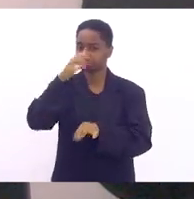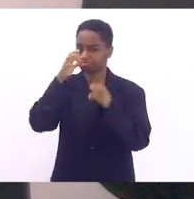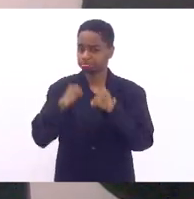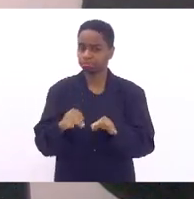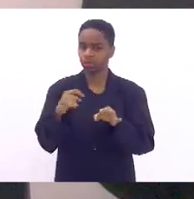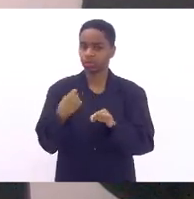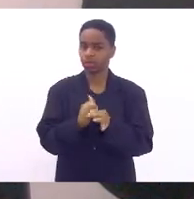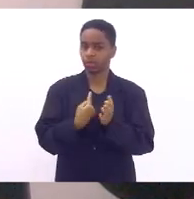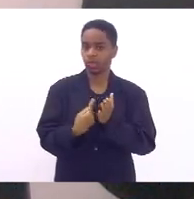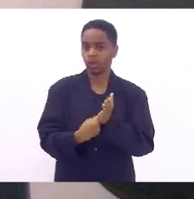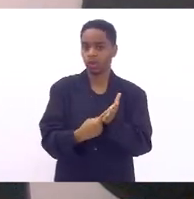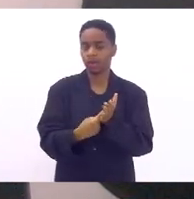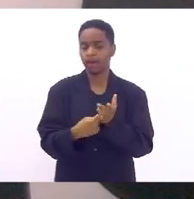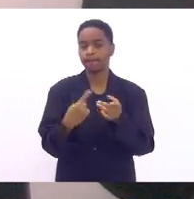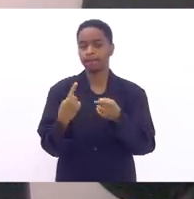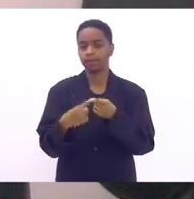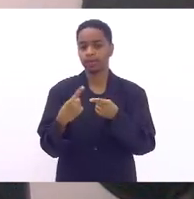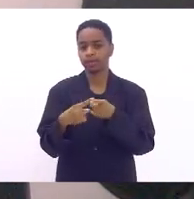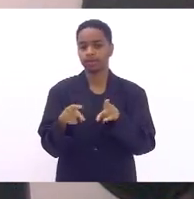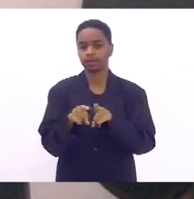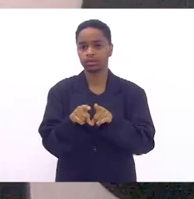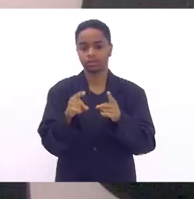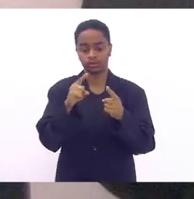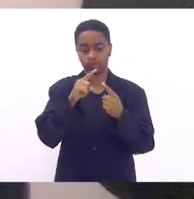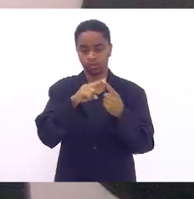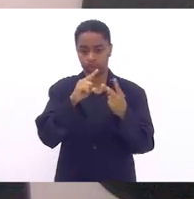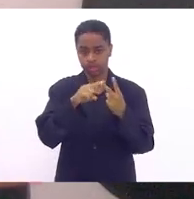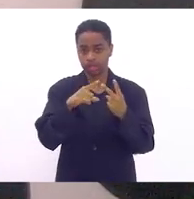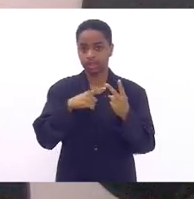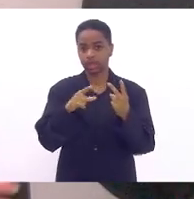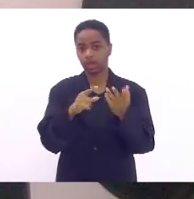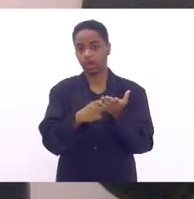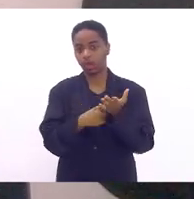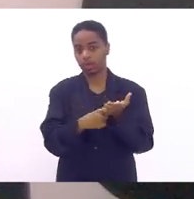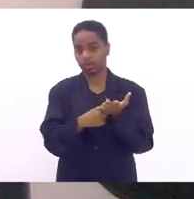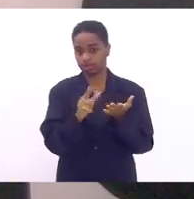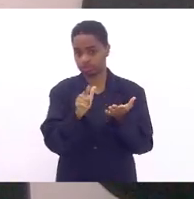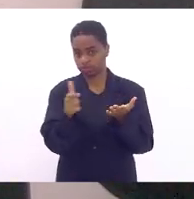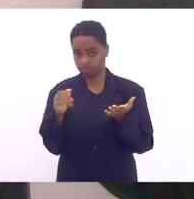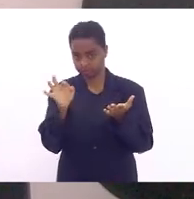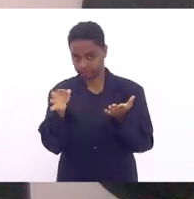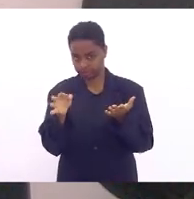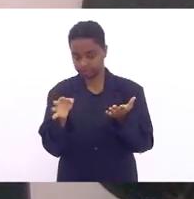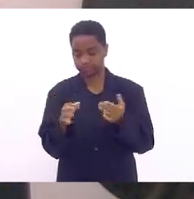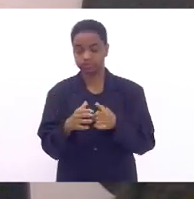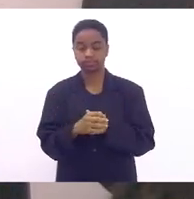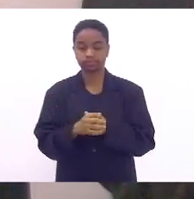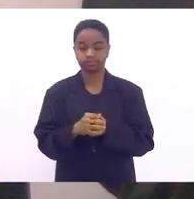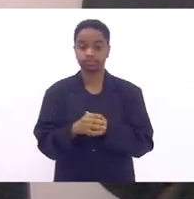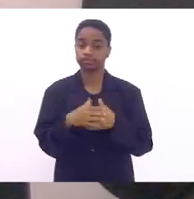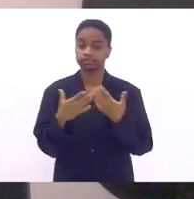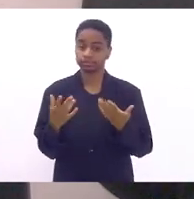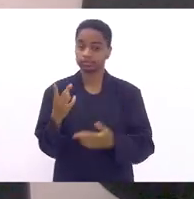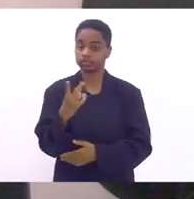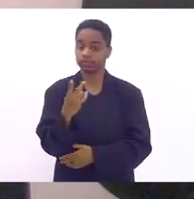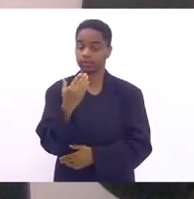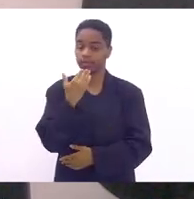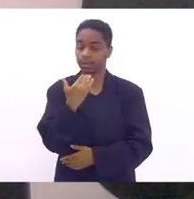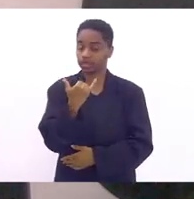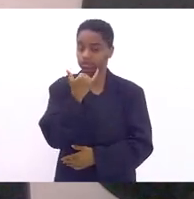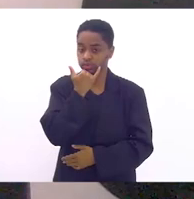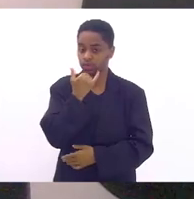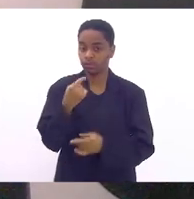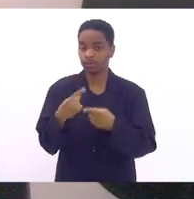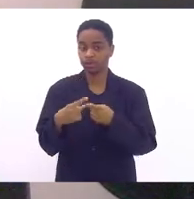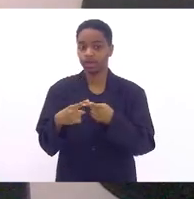marcamos porque eles também eh têm um outro compromisso né não isso Dr Mário e eles pedem Desculpa por não